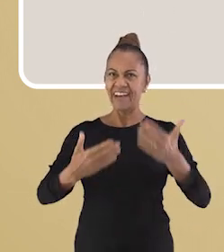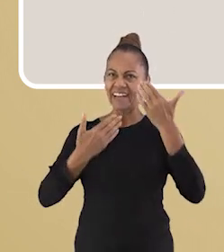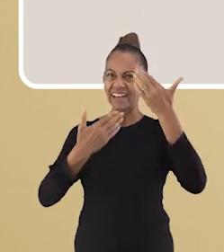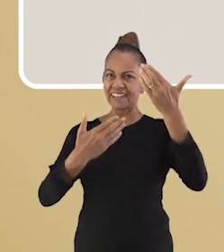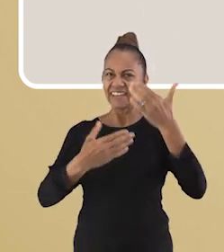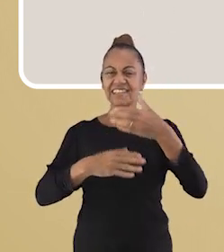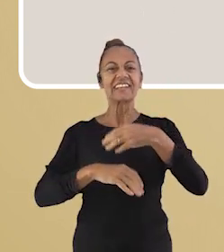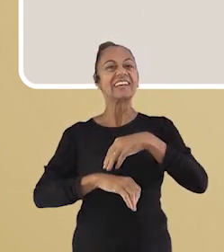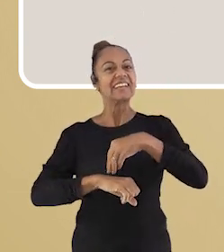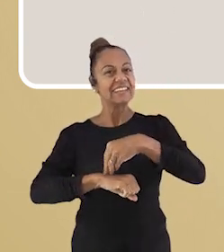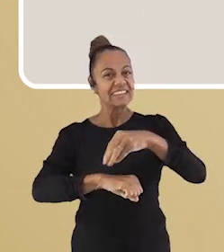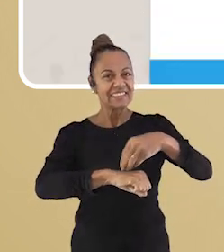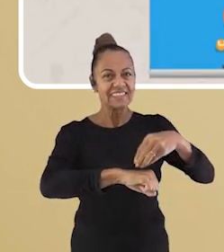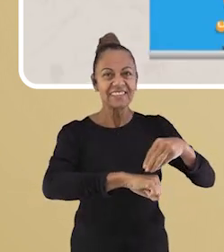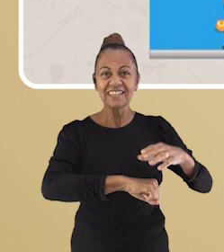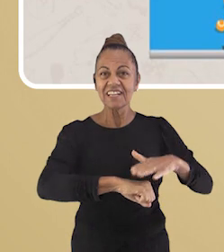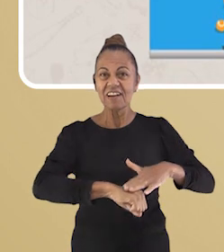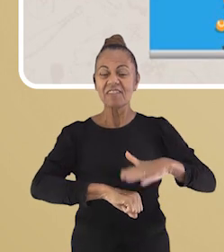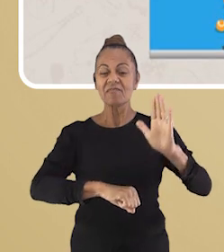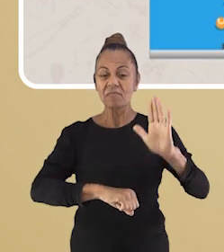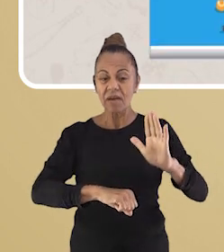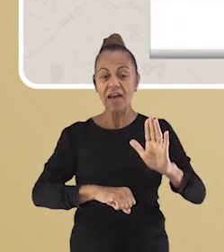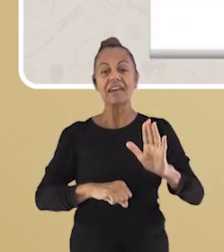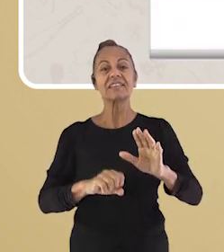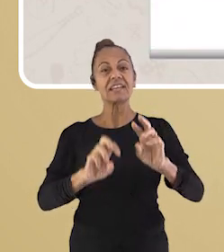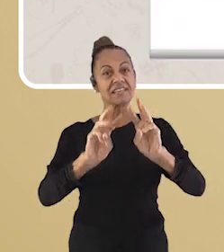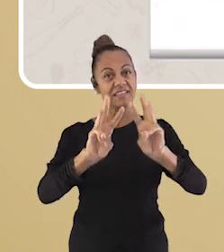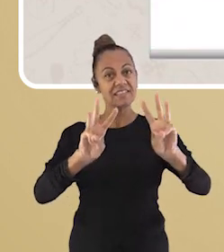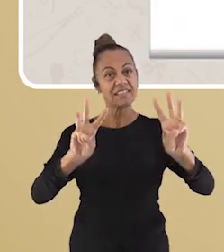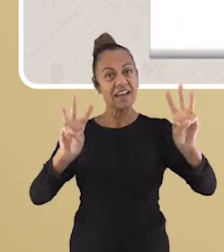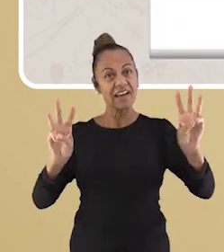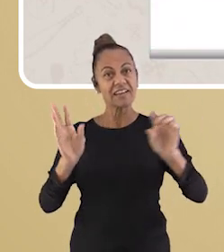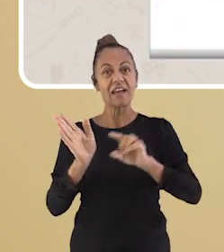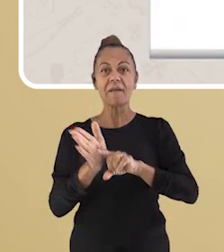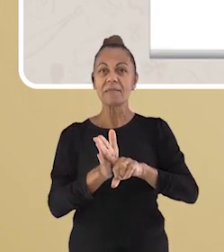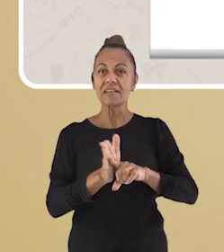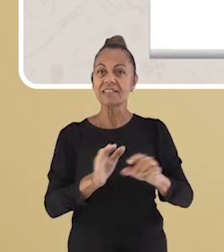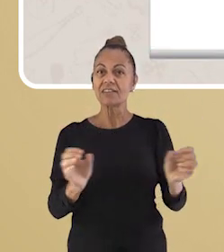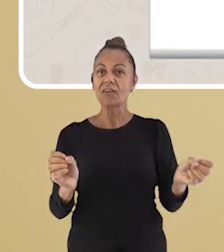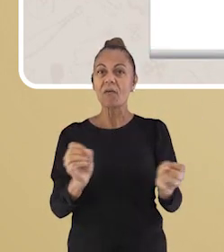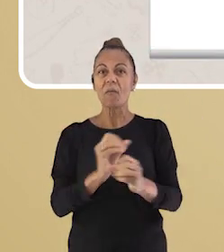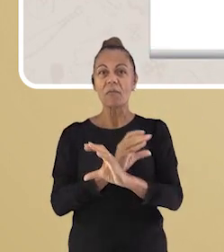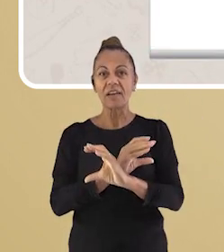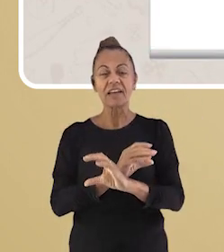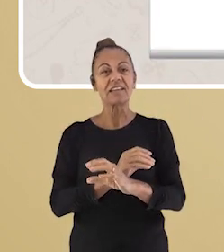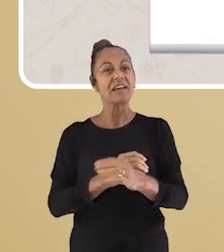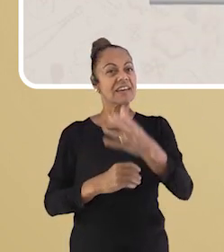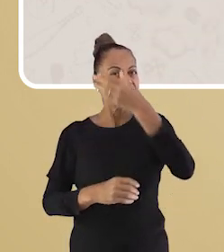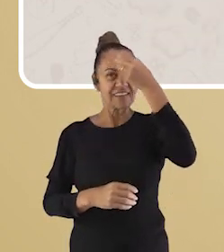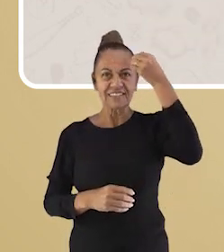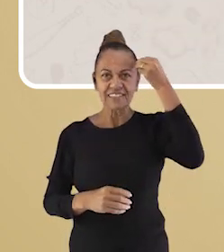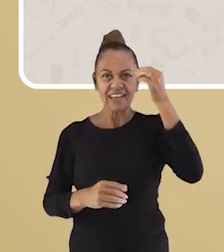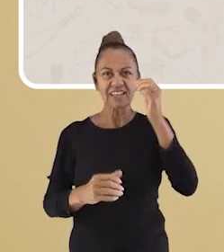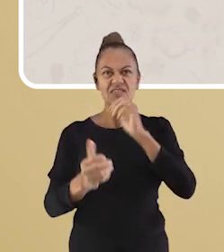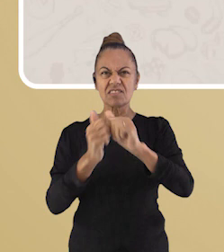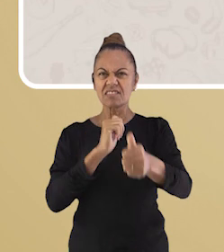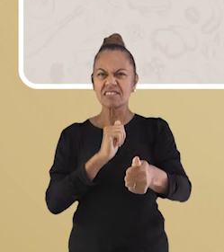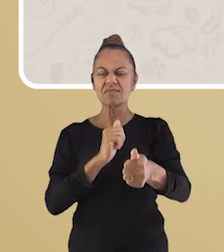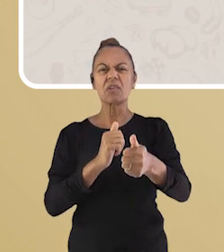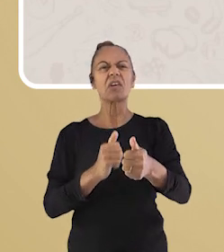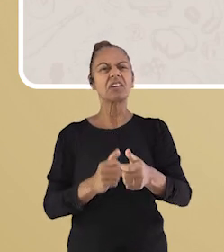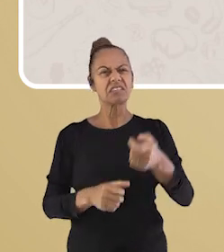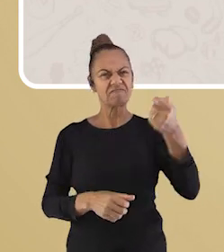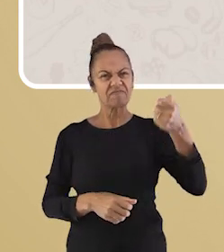O seu corpo agradece. Quer ver mais dicas como esta? Acesse o site e confira a pesquisa completa. E não